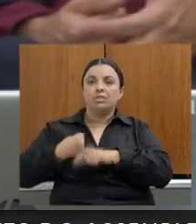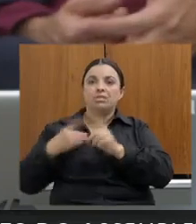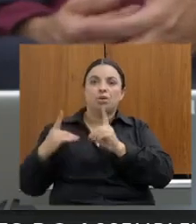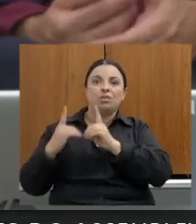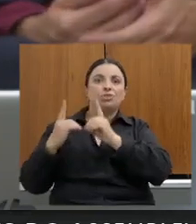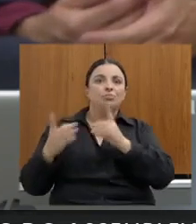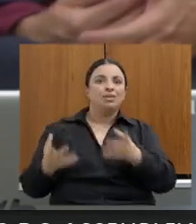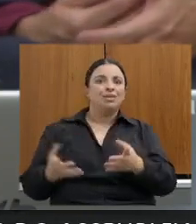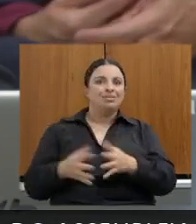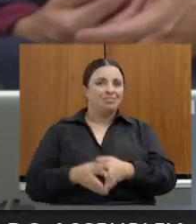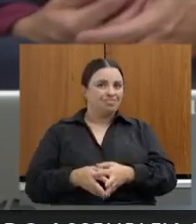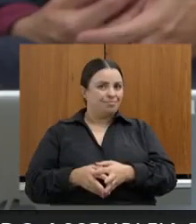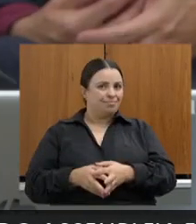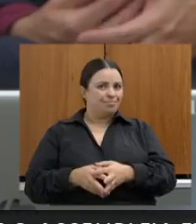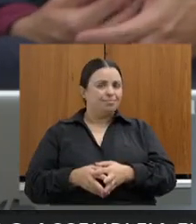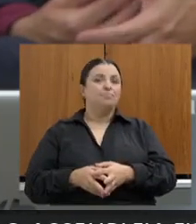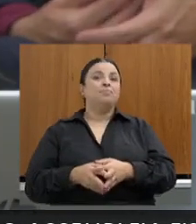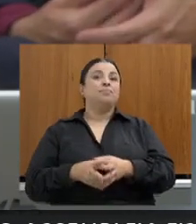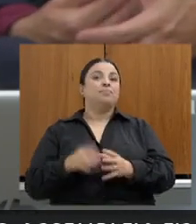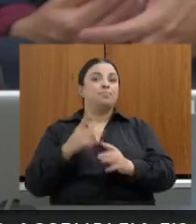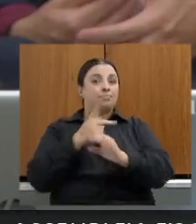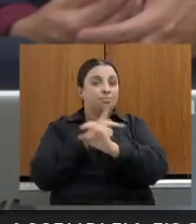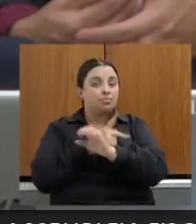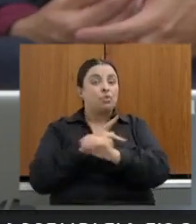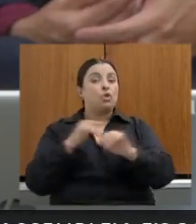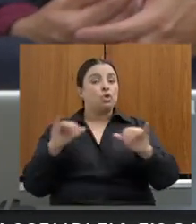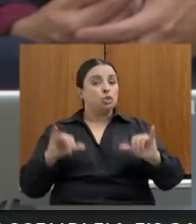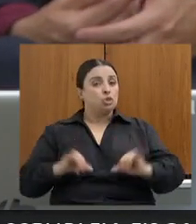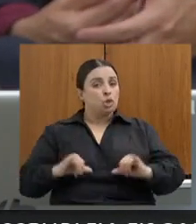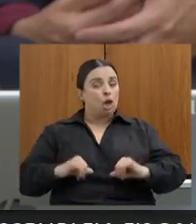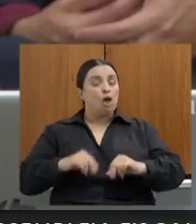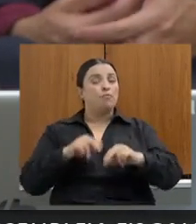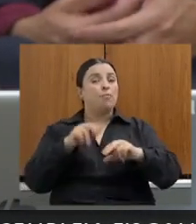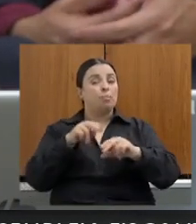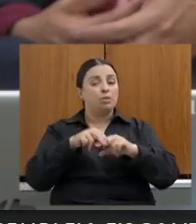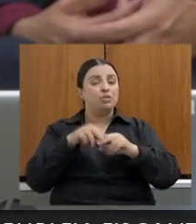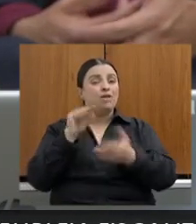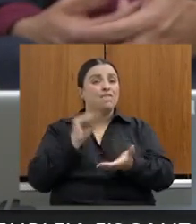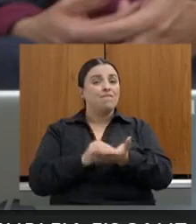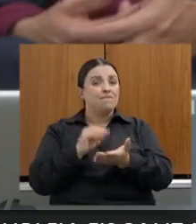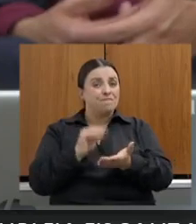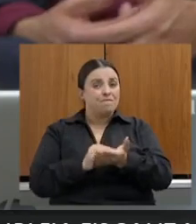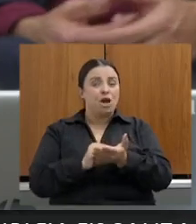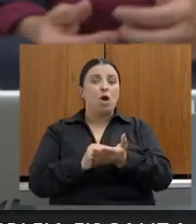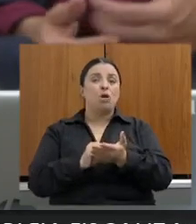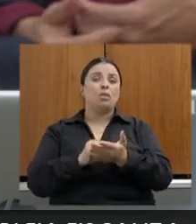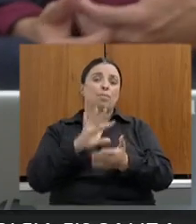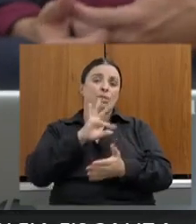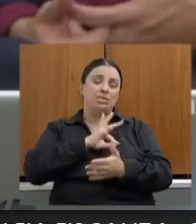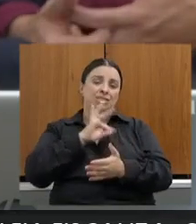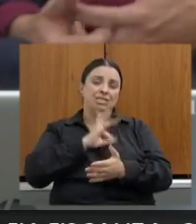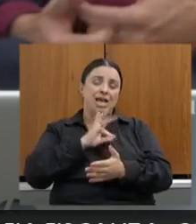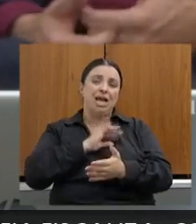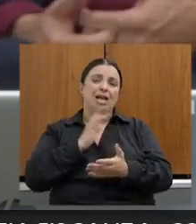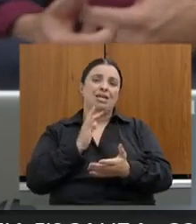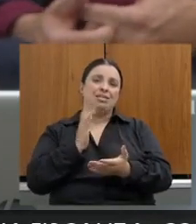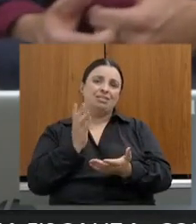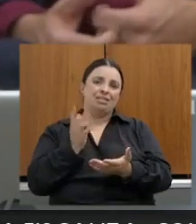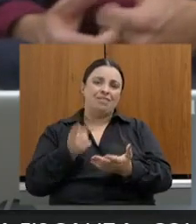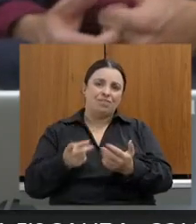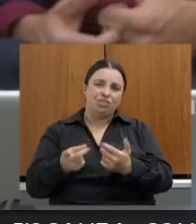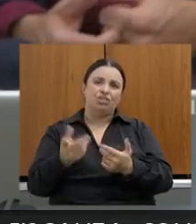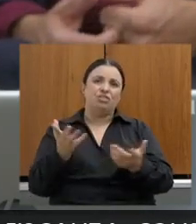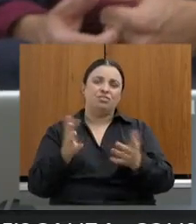sofre sofre gravemente de efetivo ou fica aqui Doutor Joaquim as nossas falas